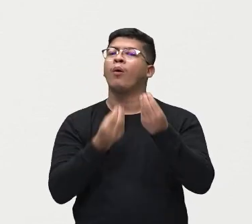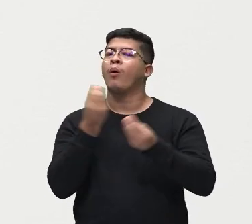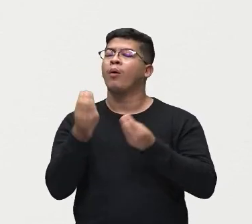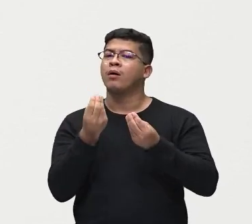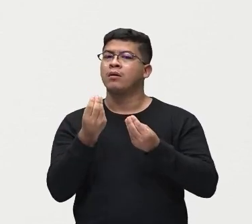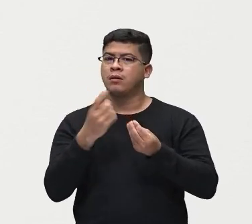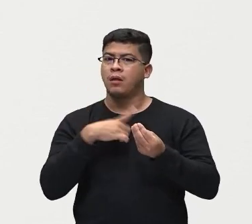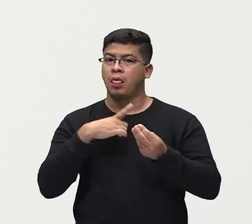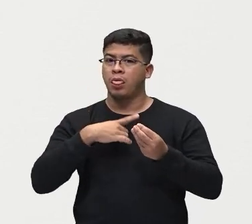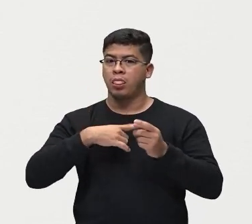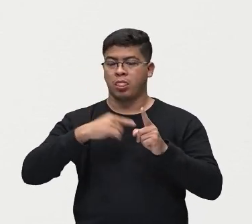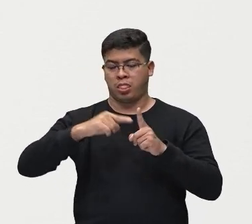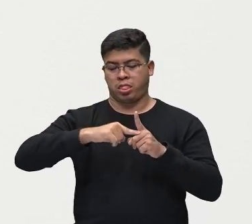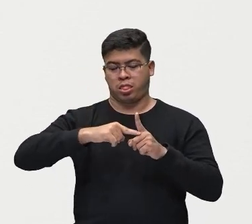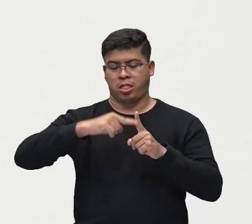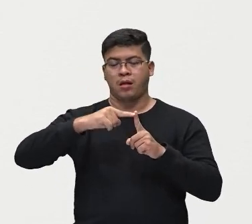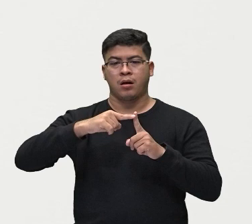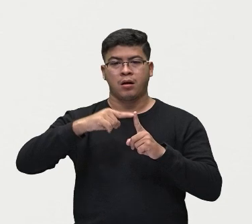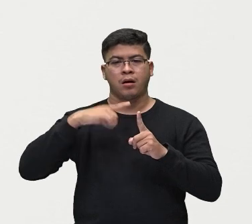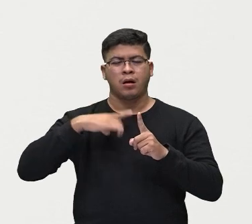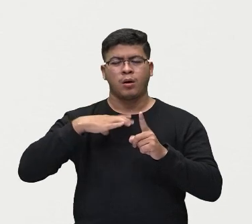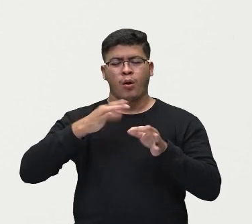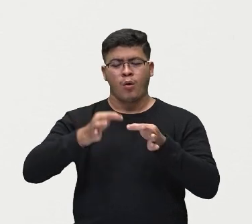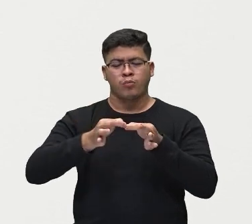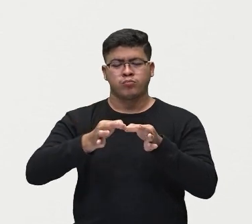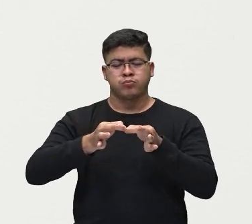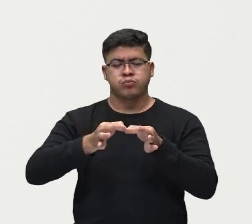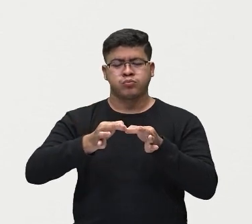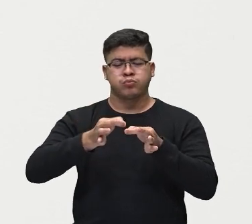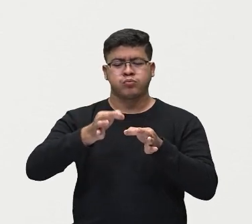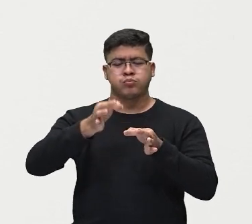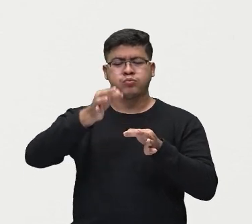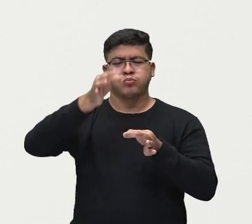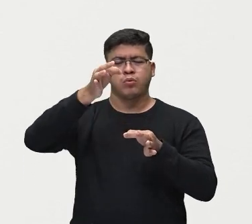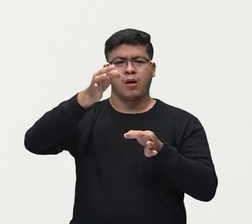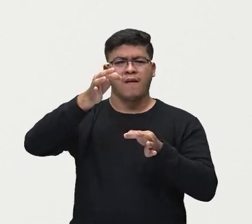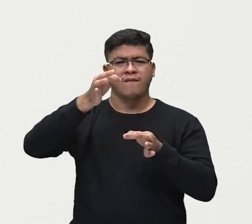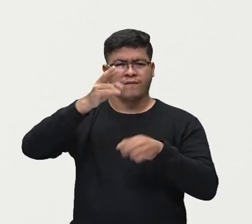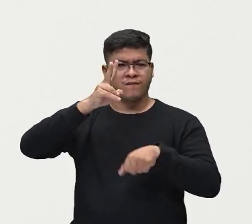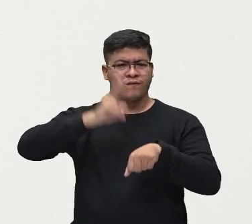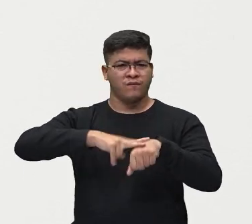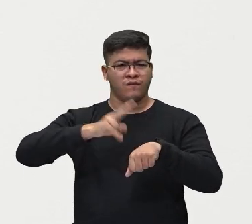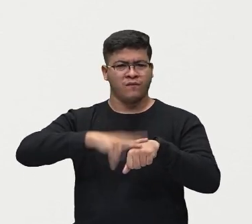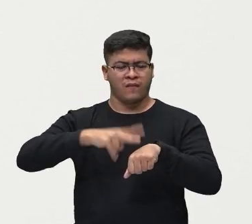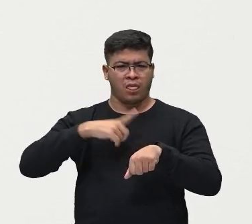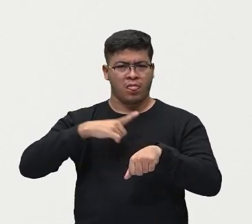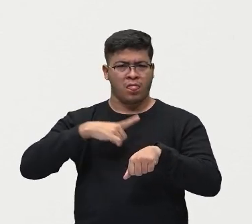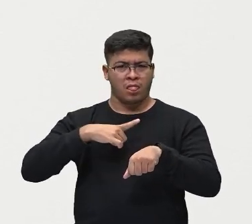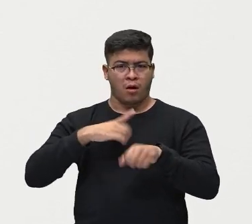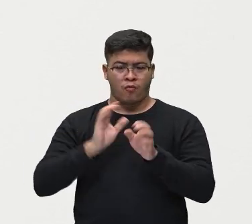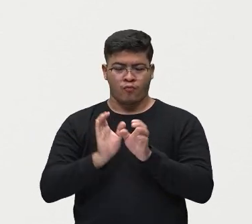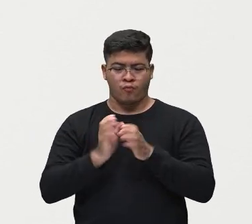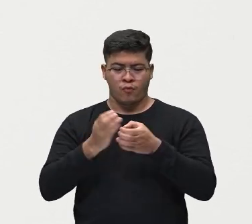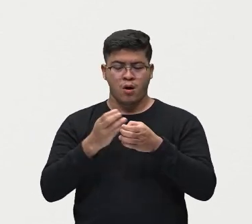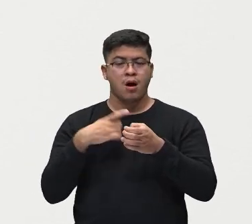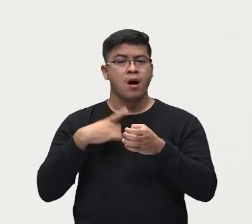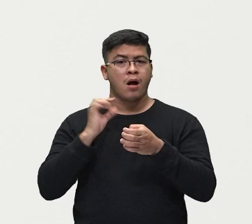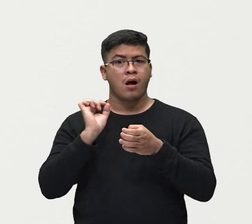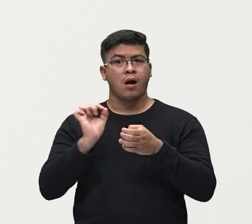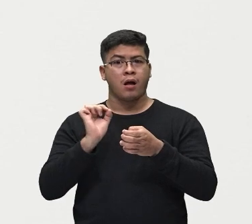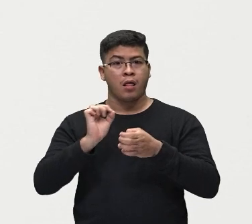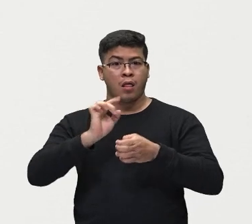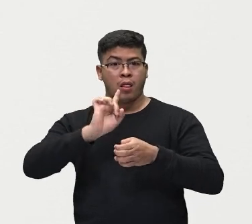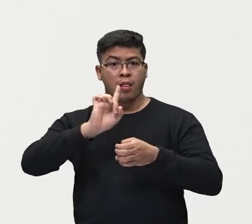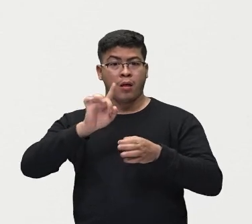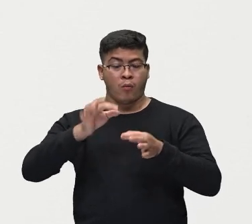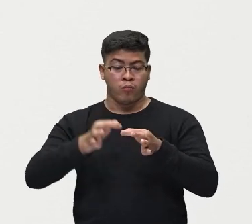Ele consiste em um fino tubo capilar de vidro graduado e que contém um bulbo